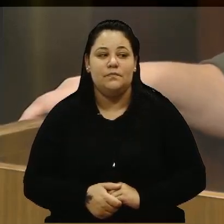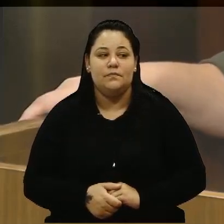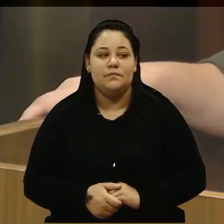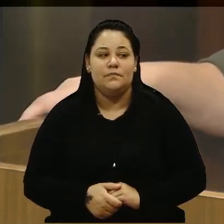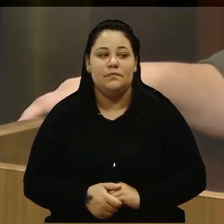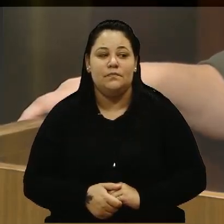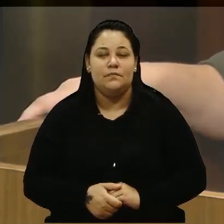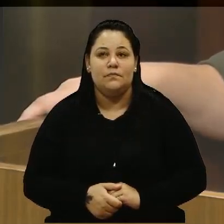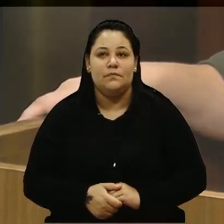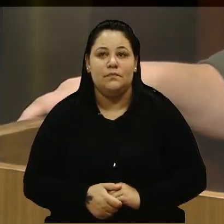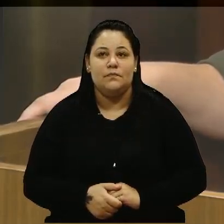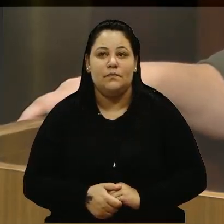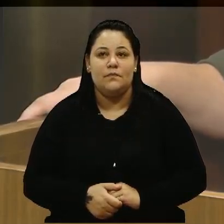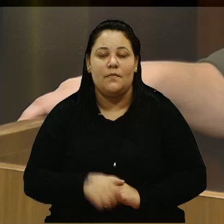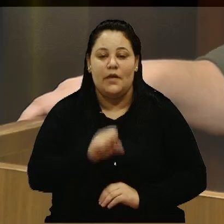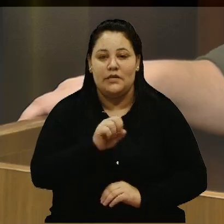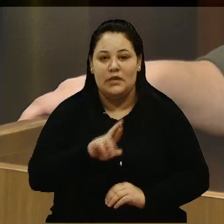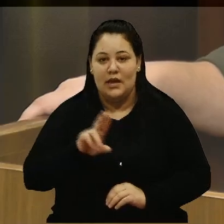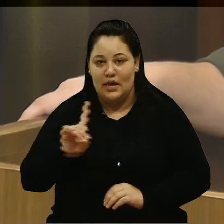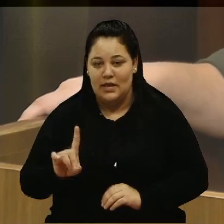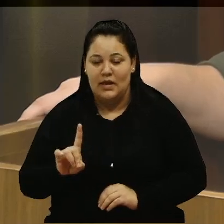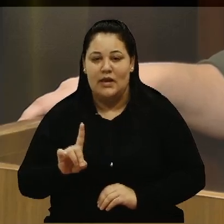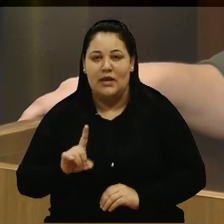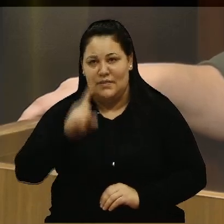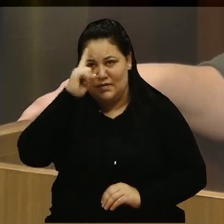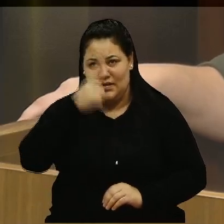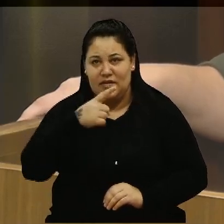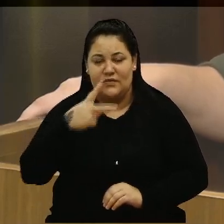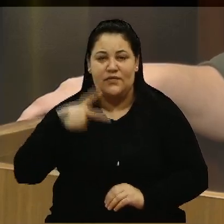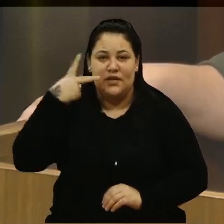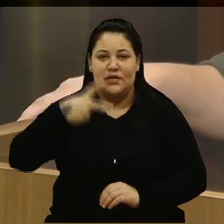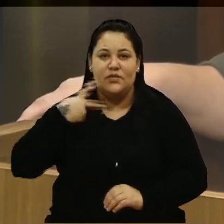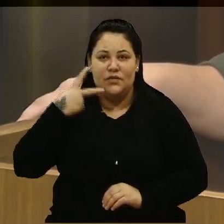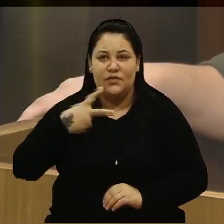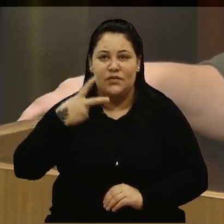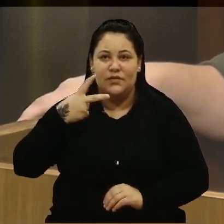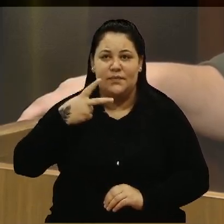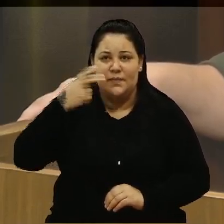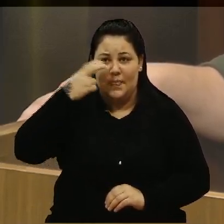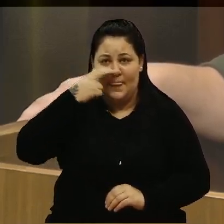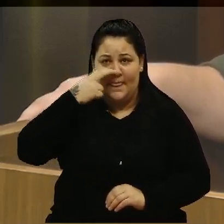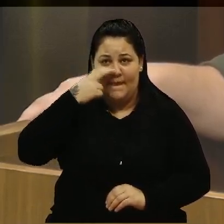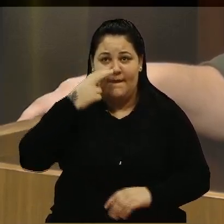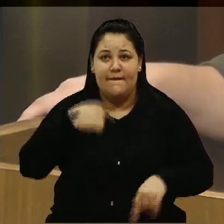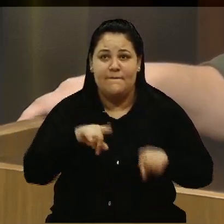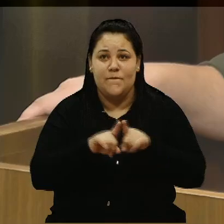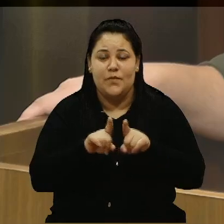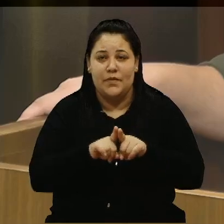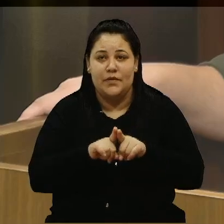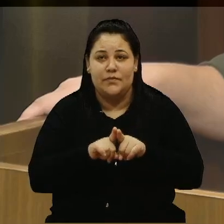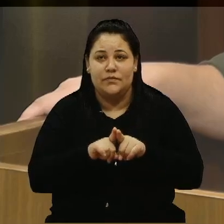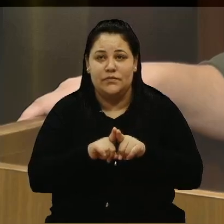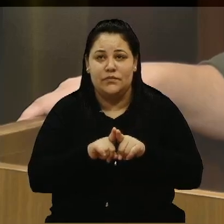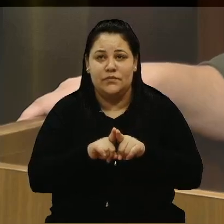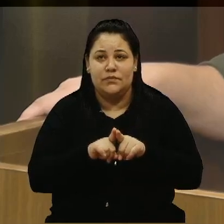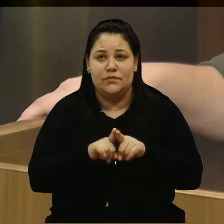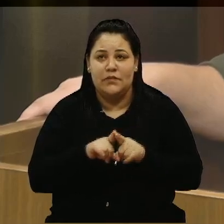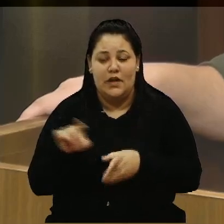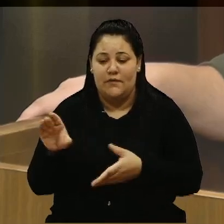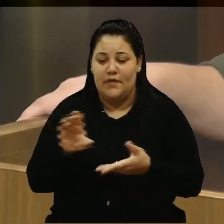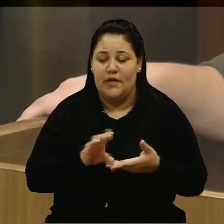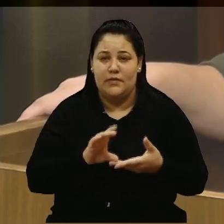as ONGs, né, a SRD, comandada pela vereadora Andressa Malmo, a AGAP, a ONG Vida, que foi quem trouxe o recurso através